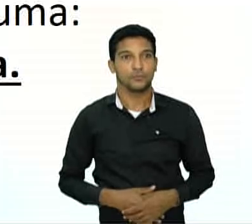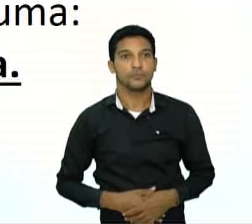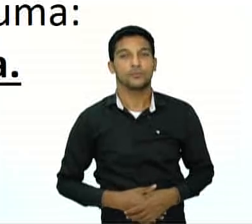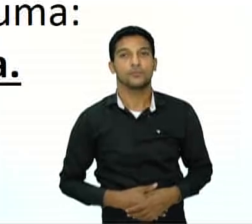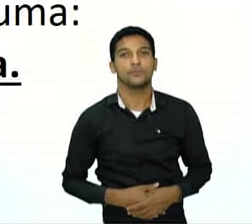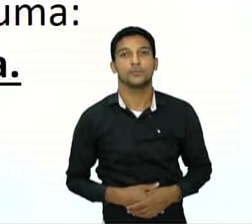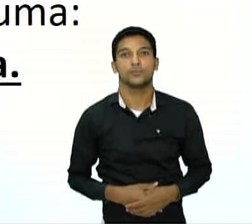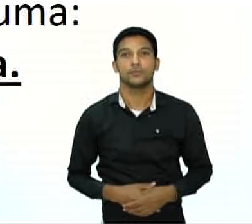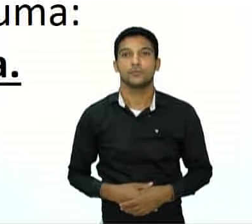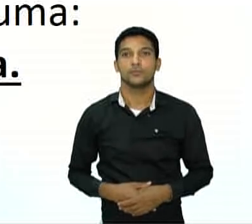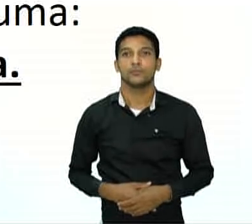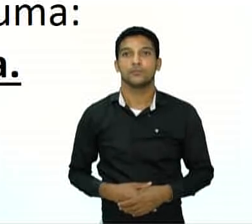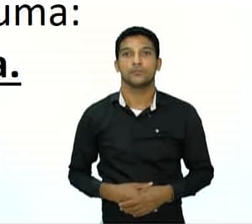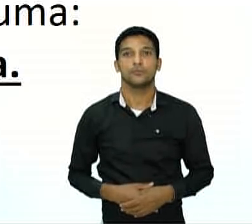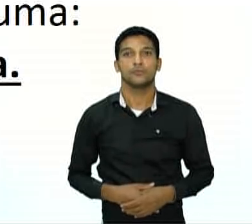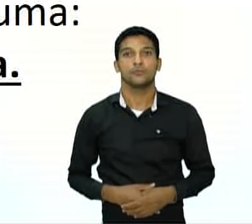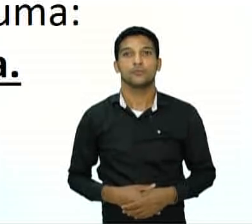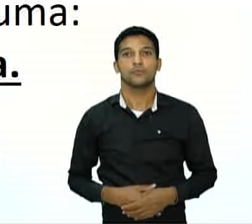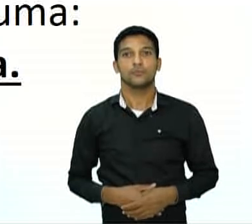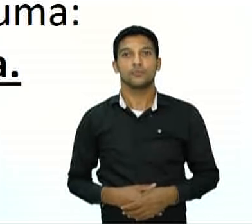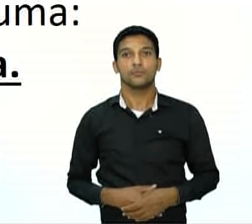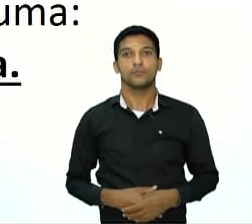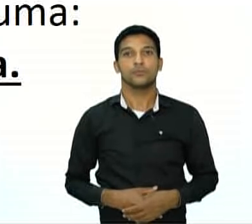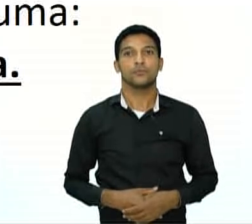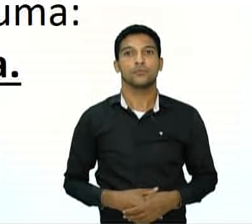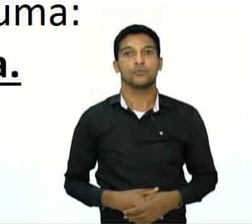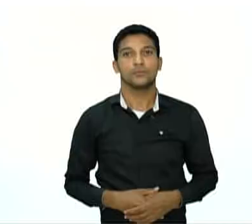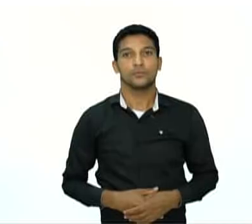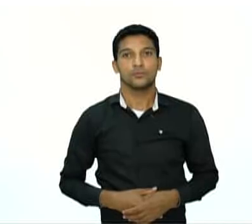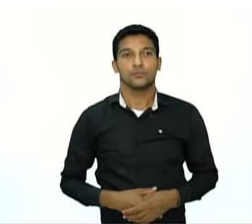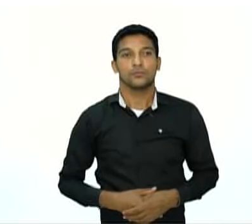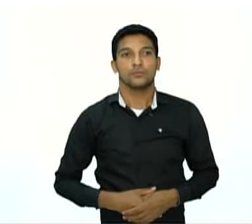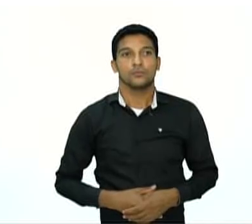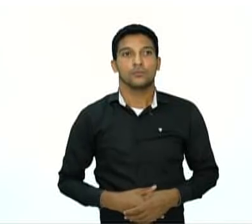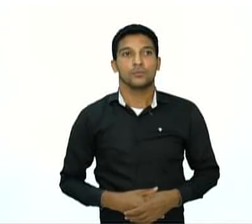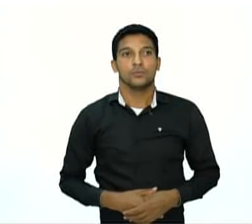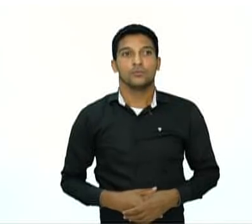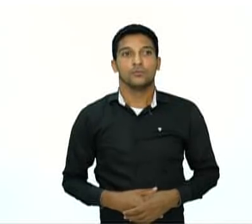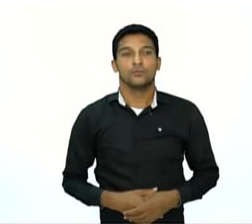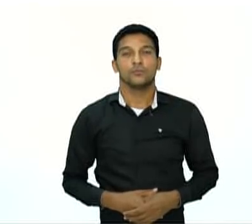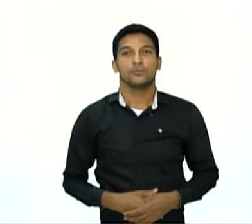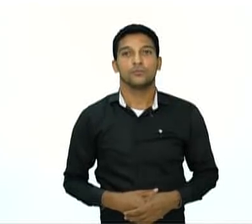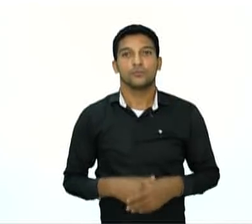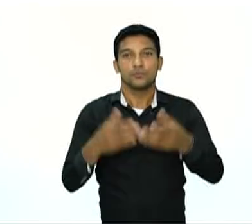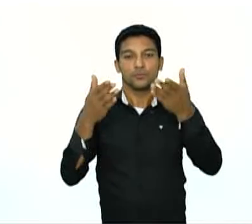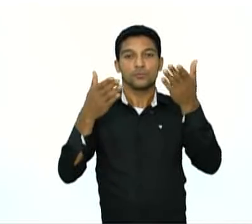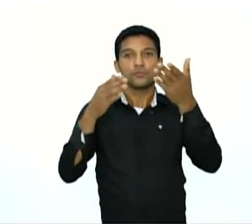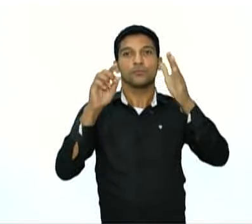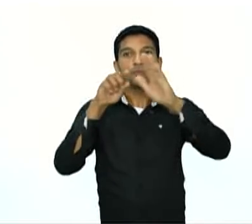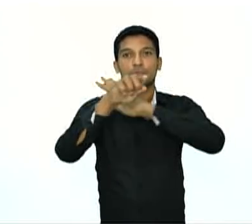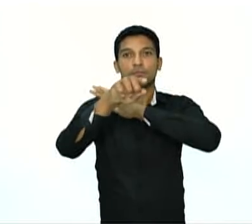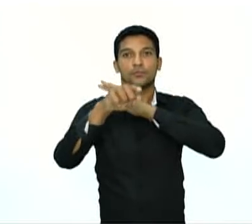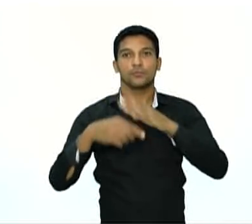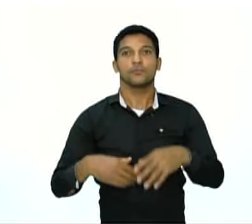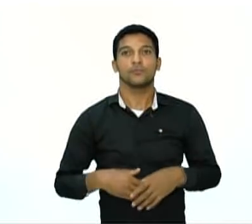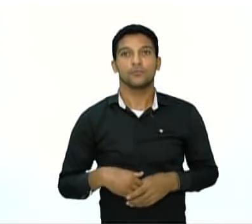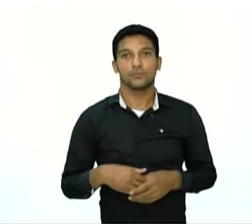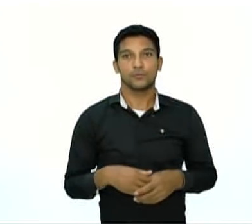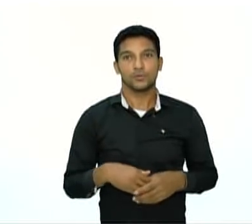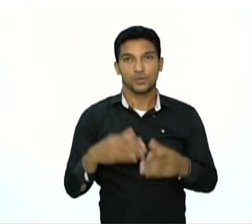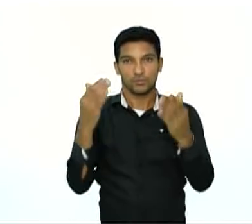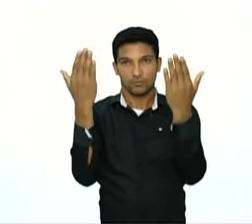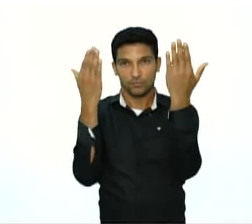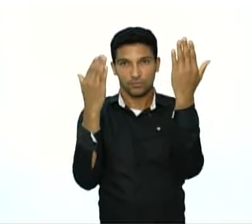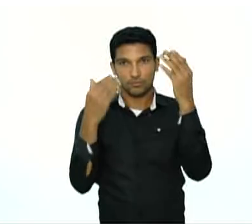do sujeito, oração subordinada substantiva predicativa. Vamos ver o nosso quiz. Analise os